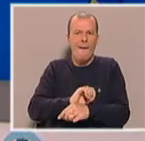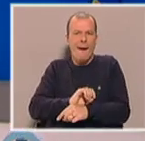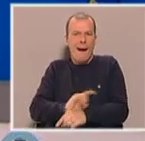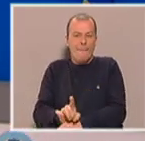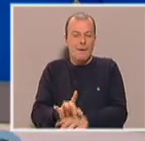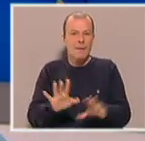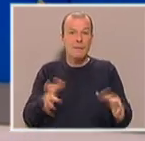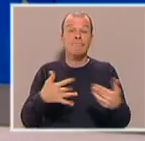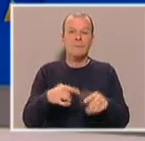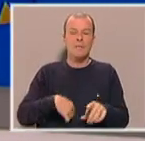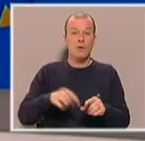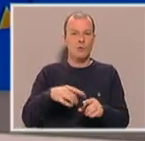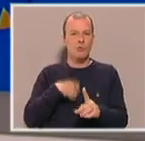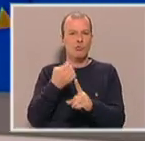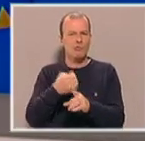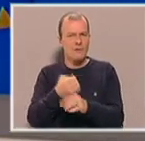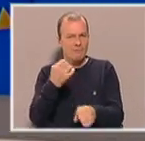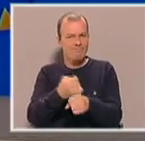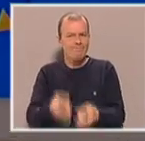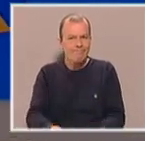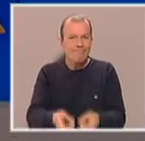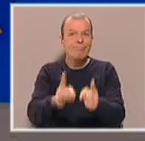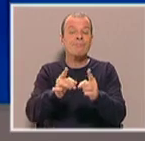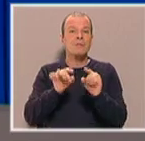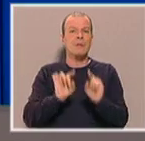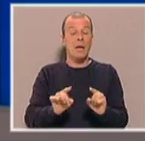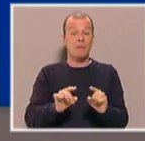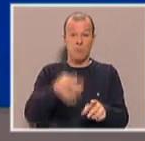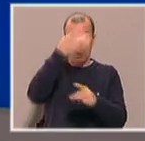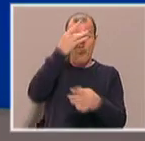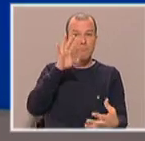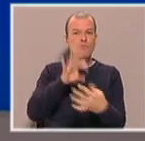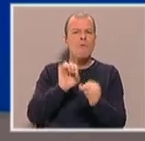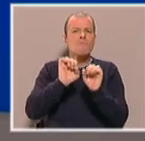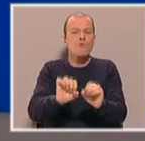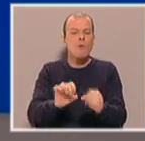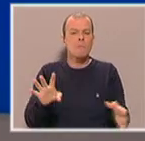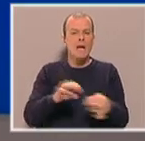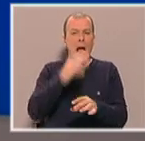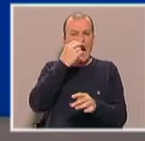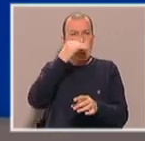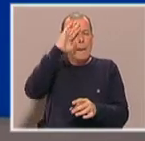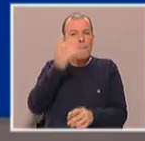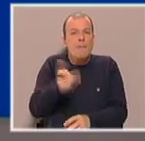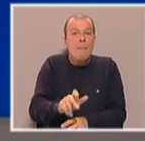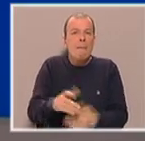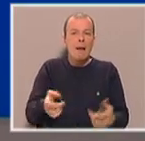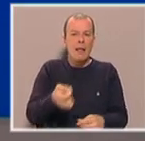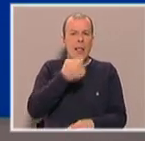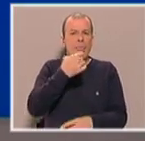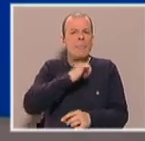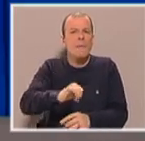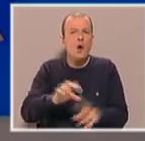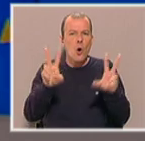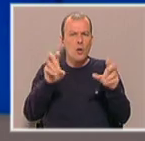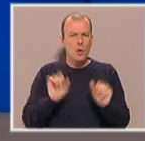rápida e deixámos um desafio para vocês, que era comentar se estavam com gripe, se iam tomar um antibiótico. Acho que